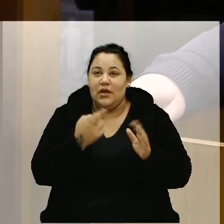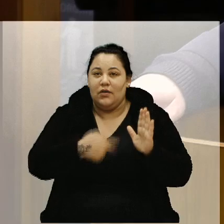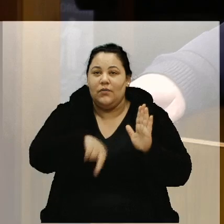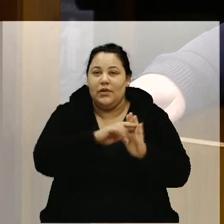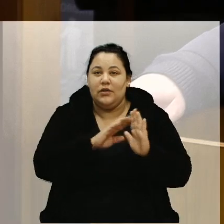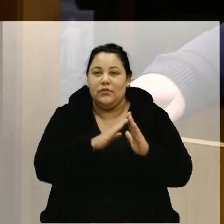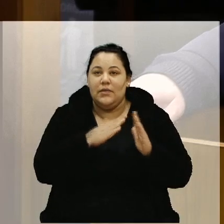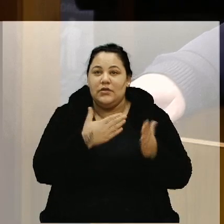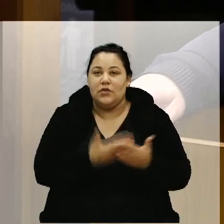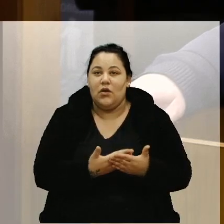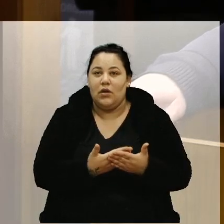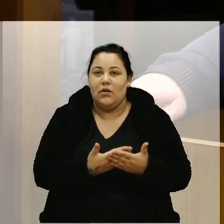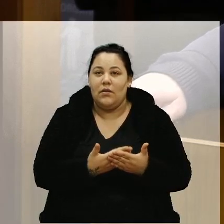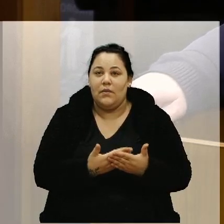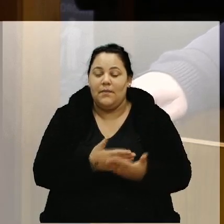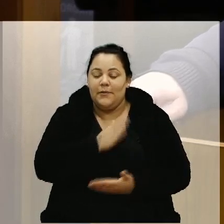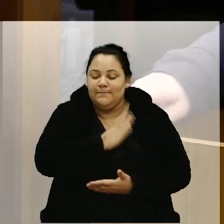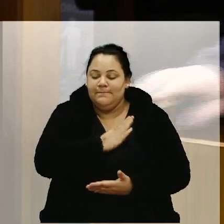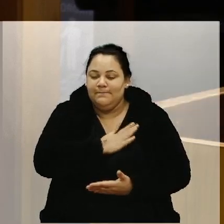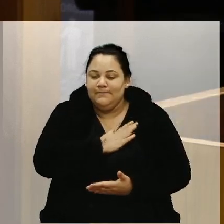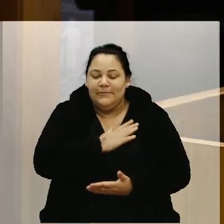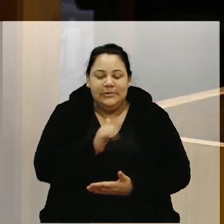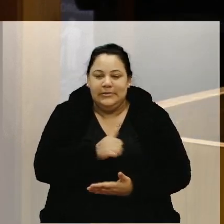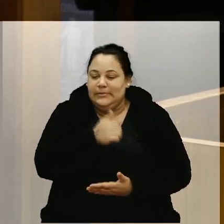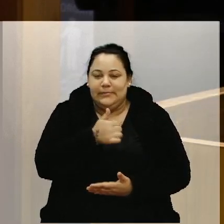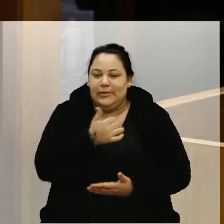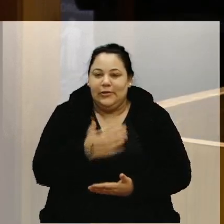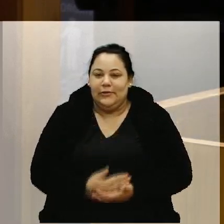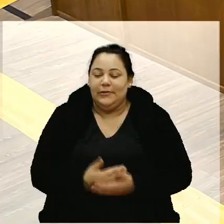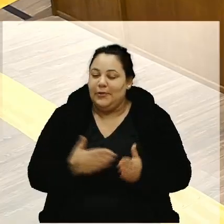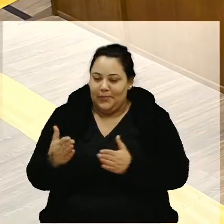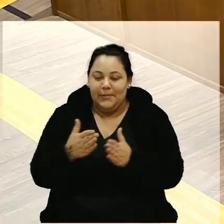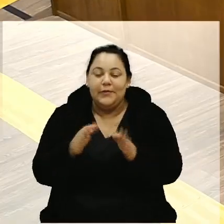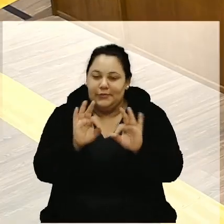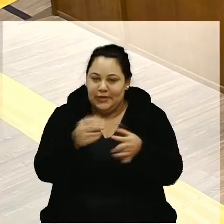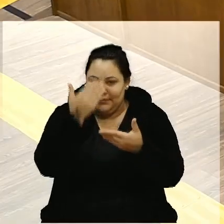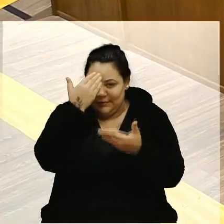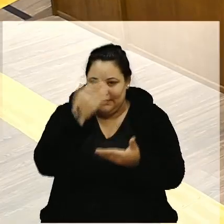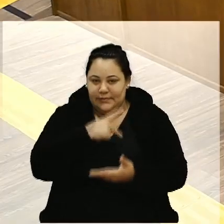estrada, isso enche o coração da gente e é por aí o caminho. Obrigado, senhora presidente. Obrigado, vereador.